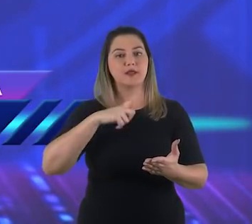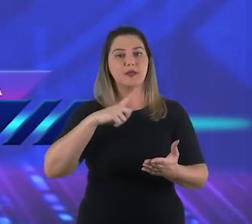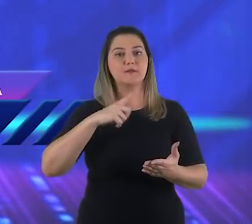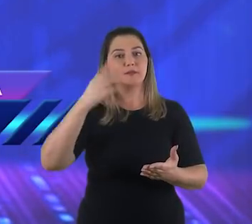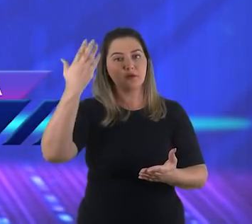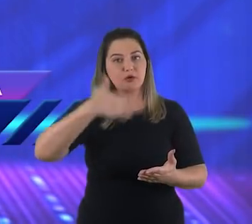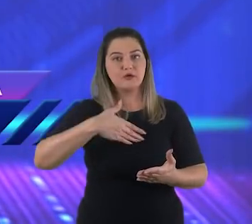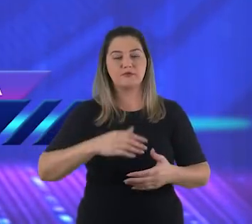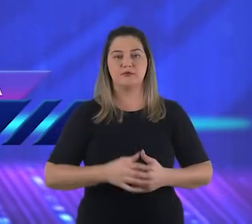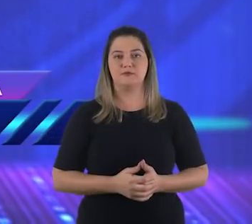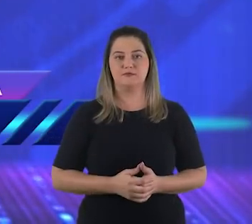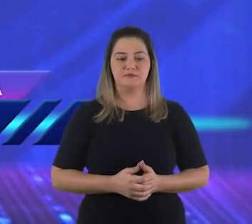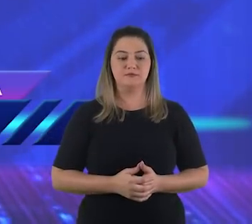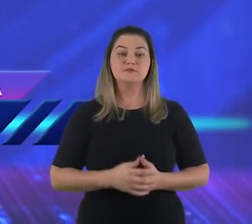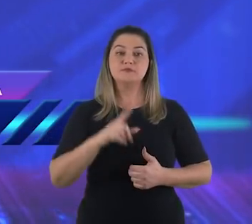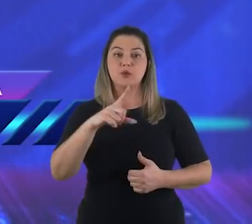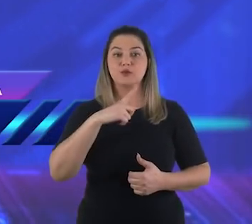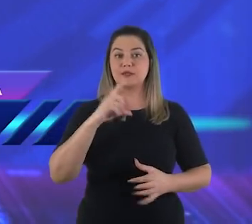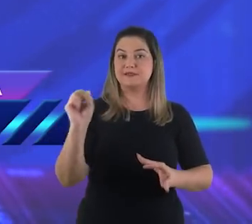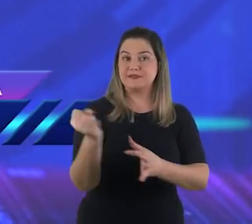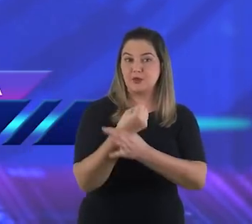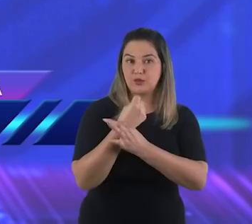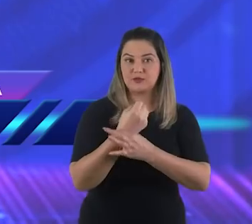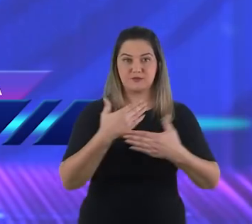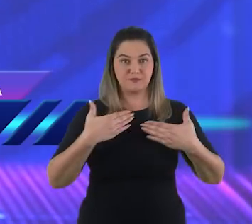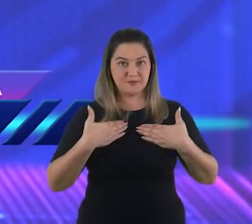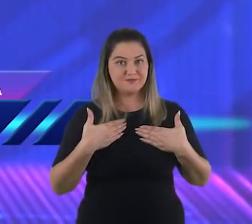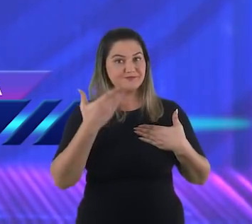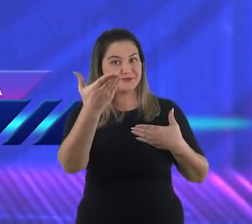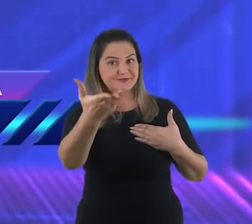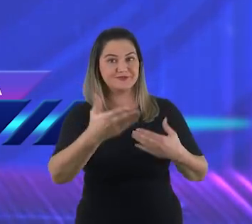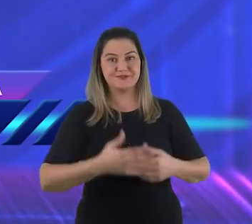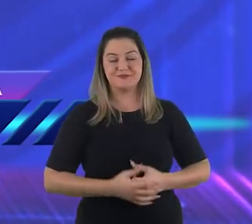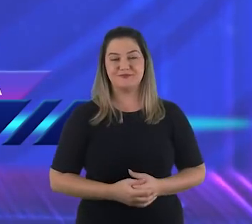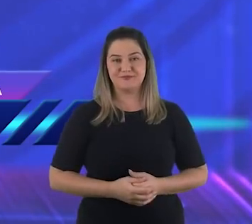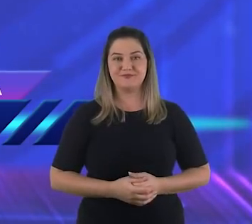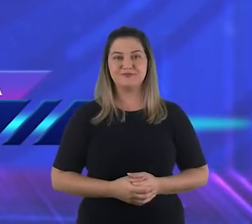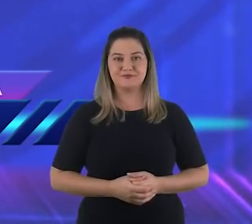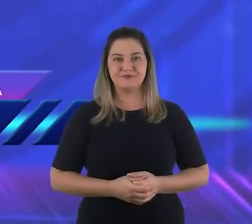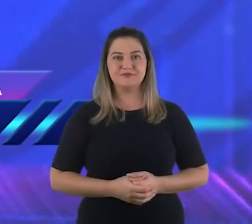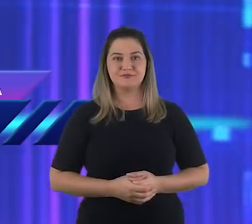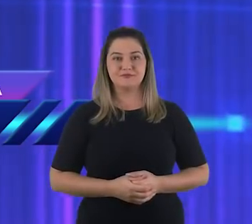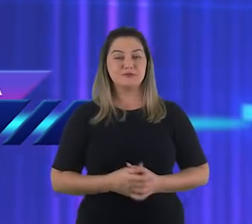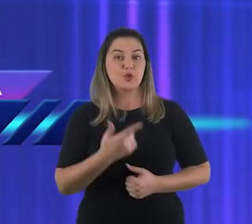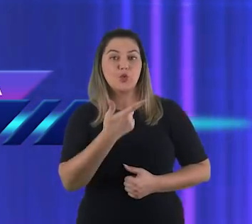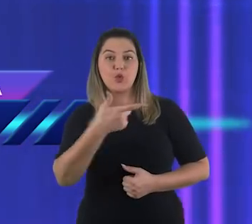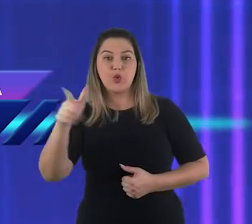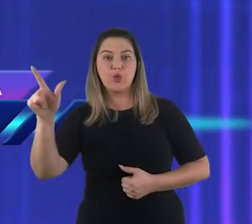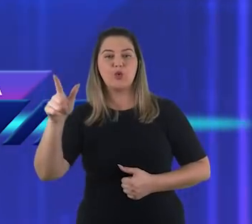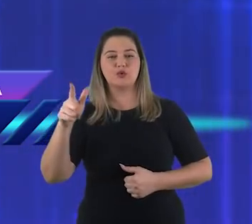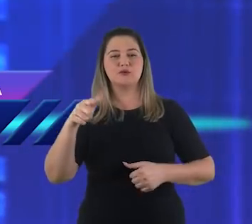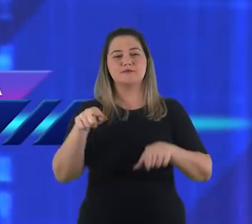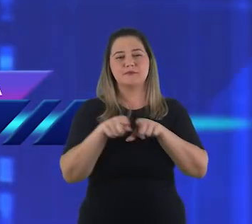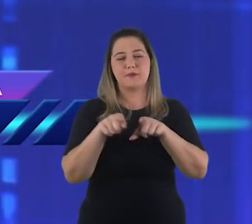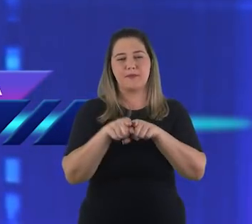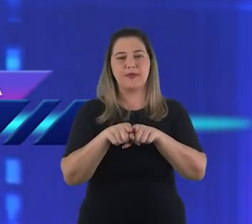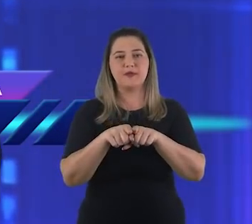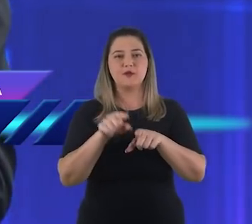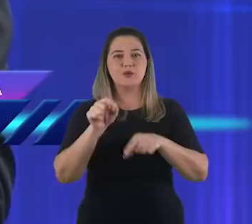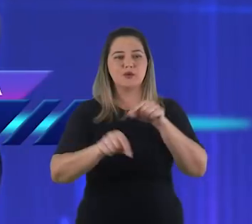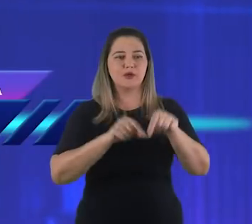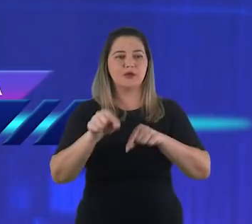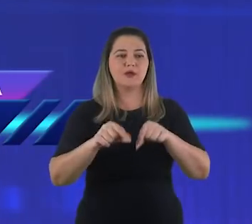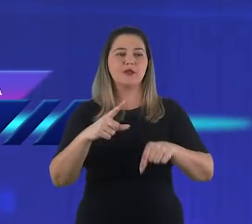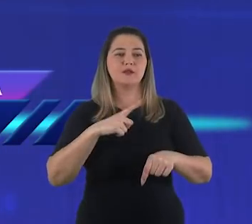Tudo que Deus deixou escrito na sua palavra é segurança para mim e para você. Há uma outra característica